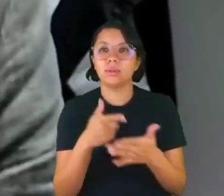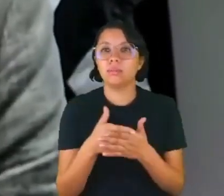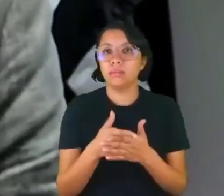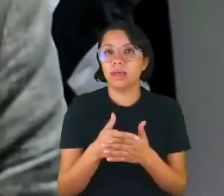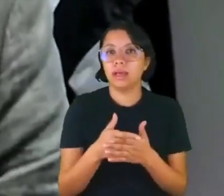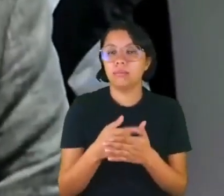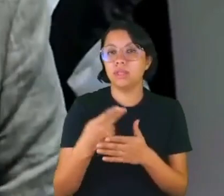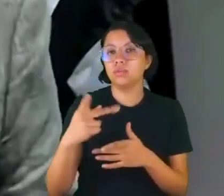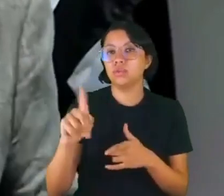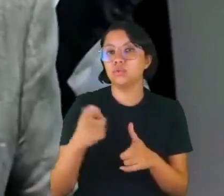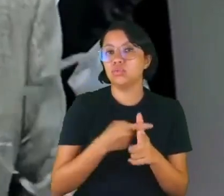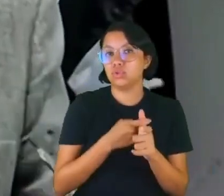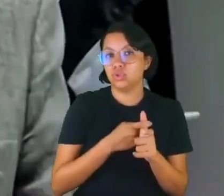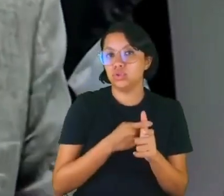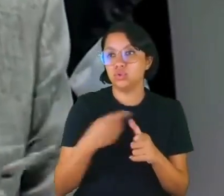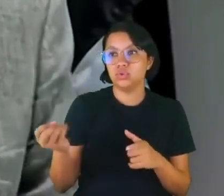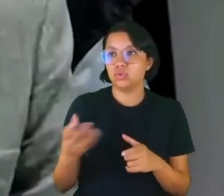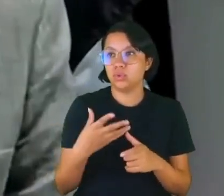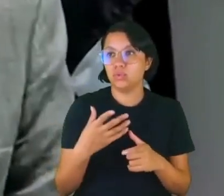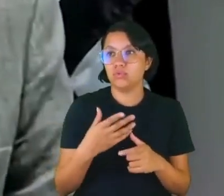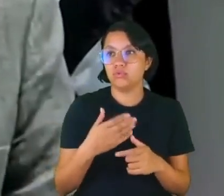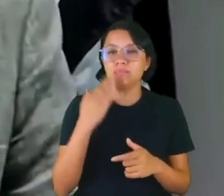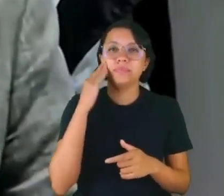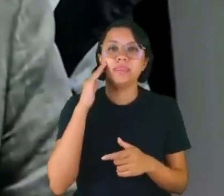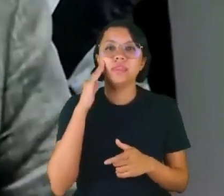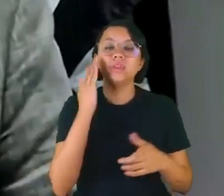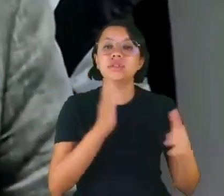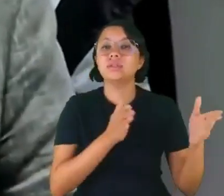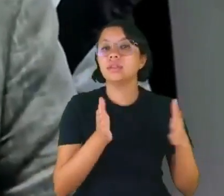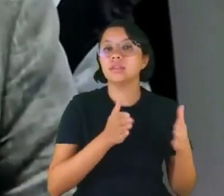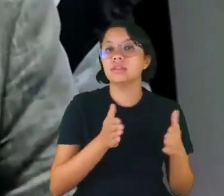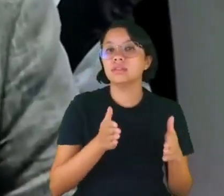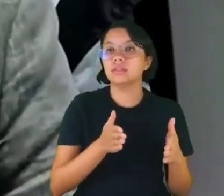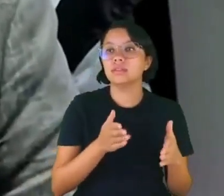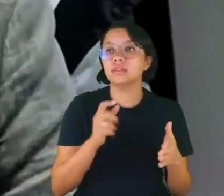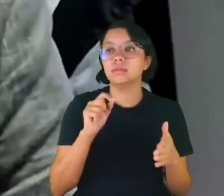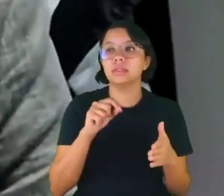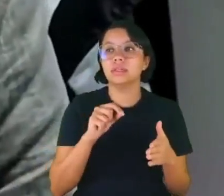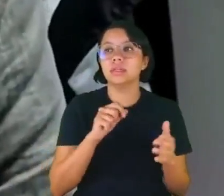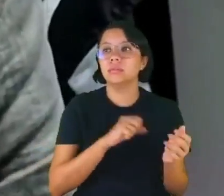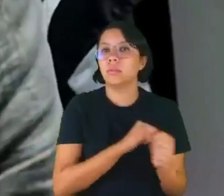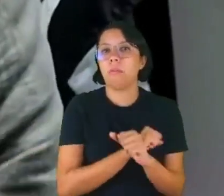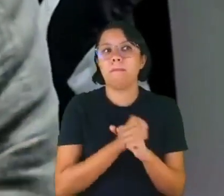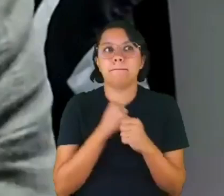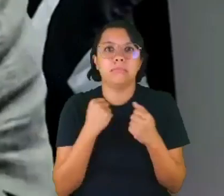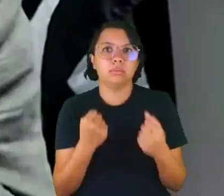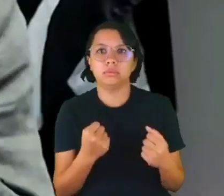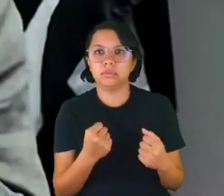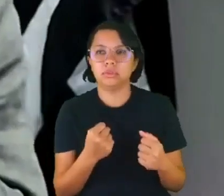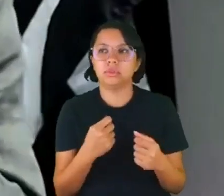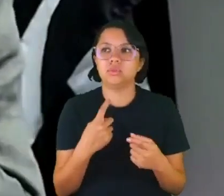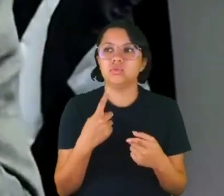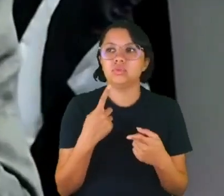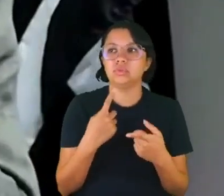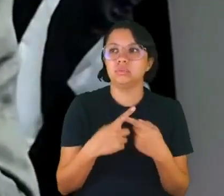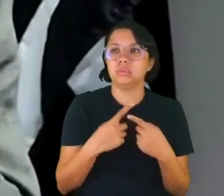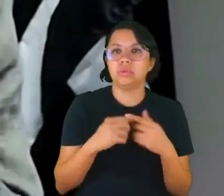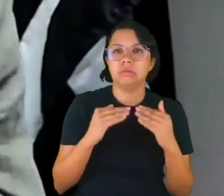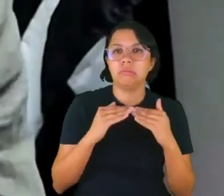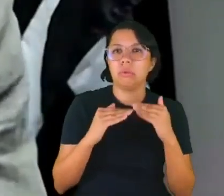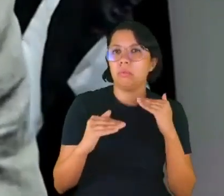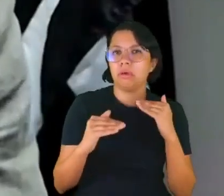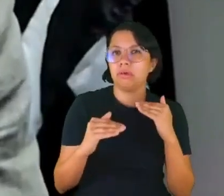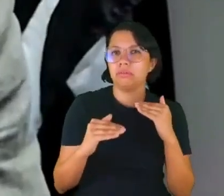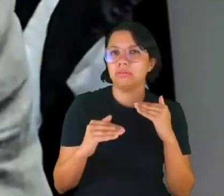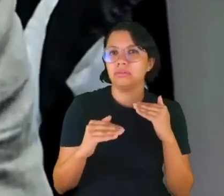não era possível, que invadia a intimidade da pessoa, que não era possível fazer isso aí. E o ministro Paulo